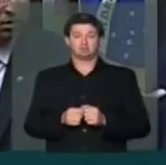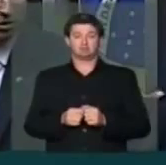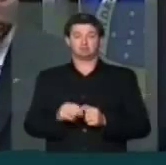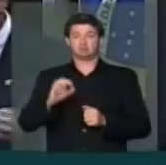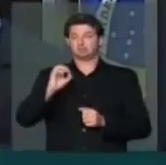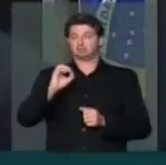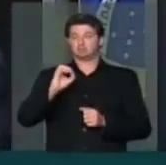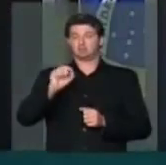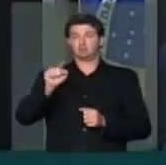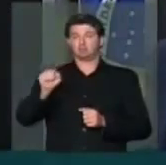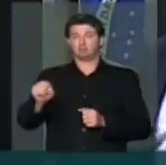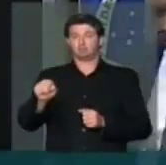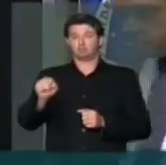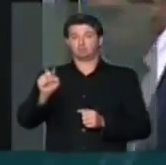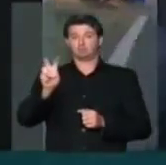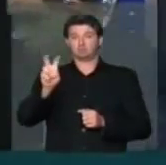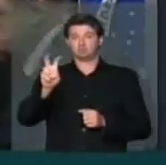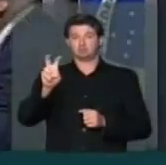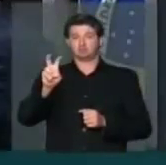em